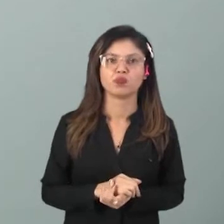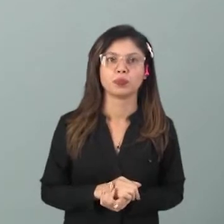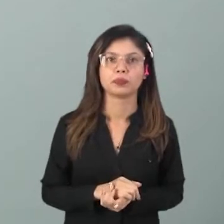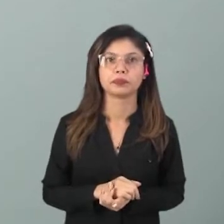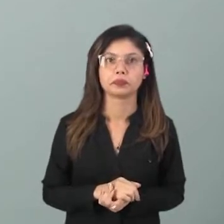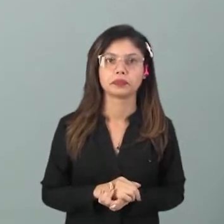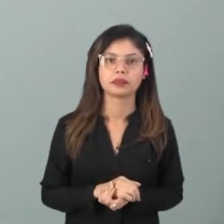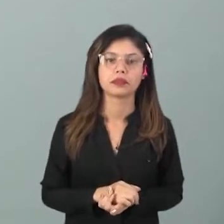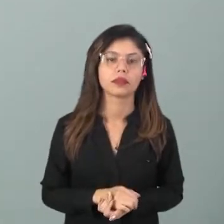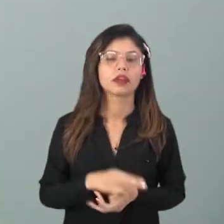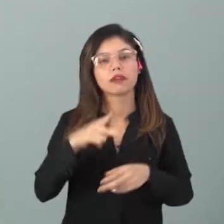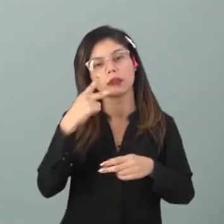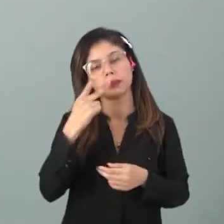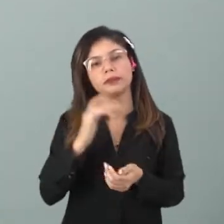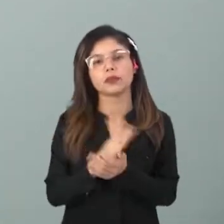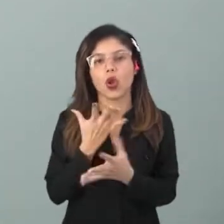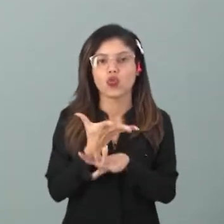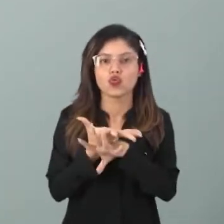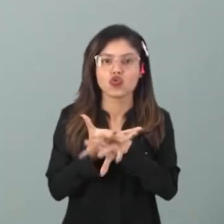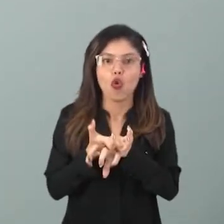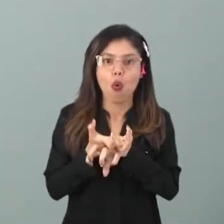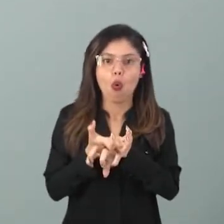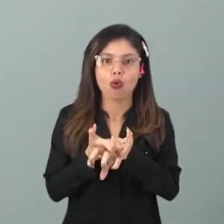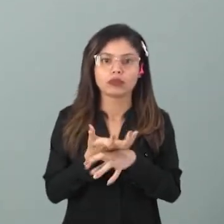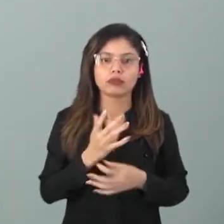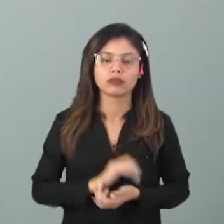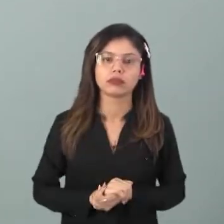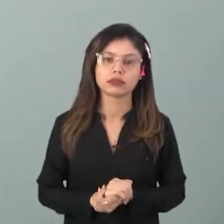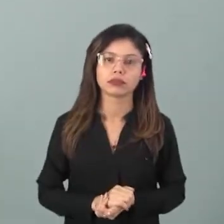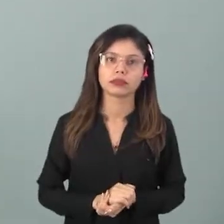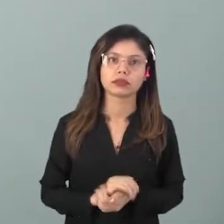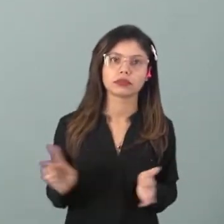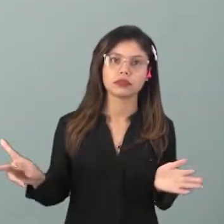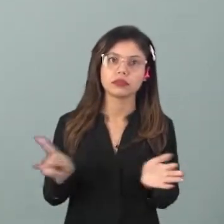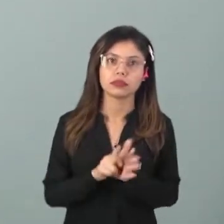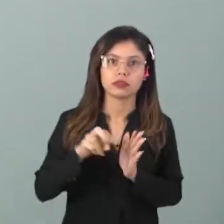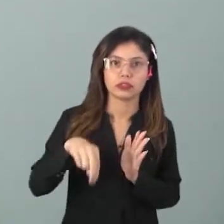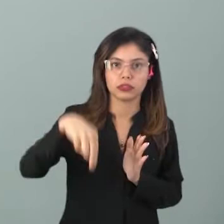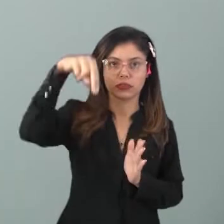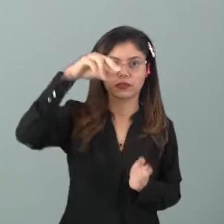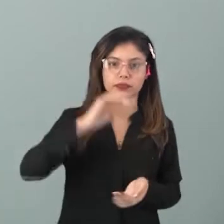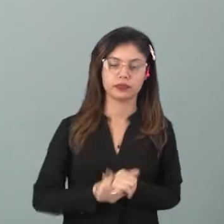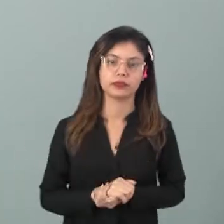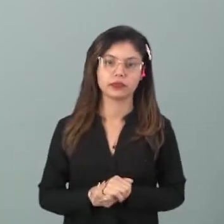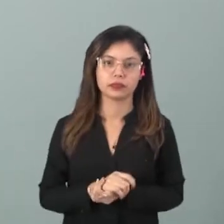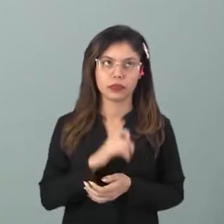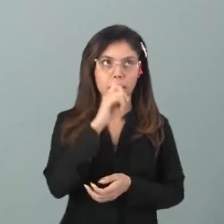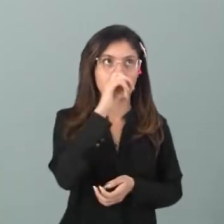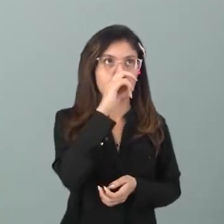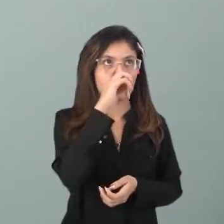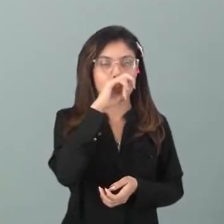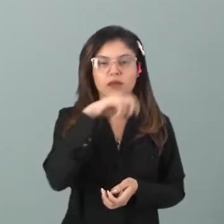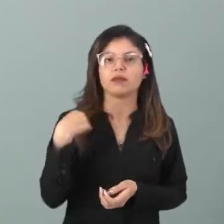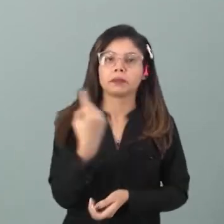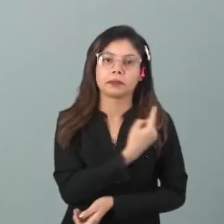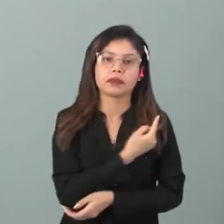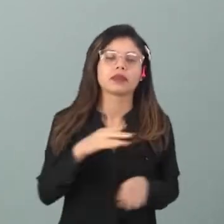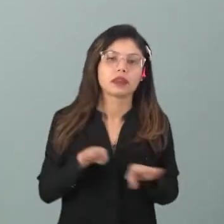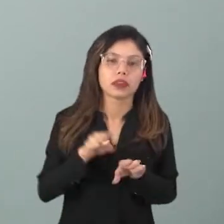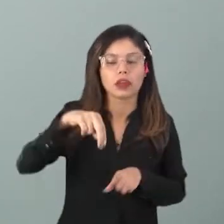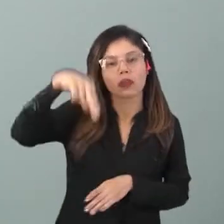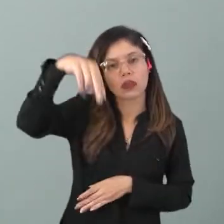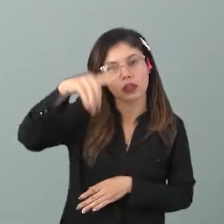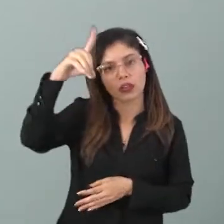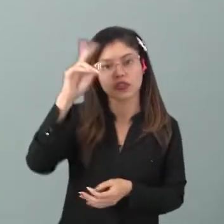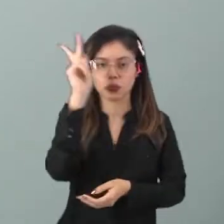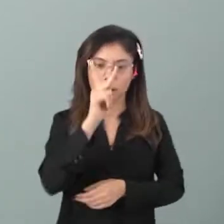bem clara a respeito da seca, né? Que é muito característica lá da região norte, que é a região que nós estamos, e também a região